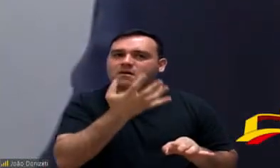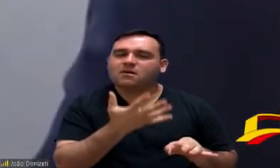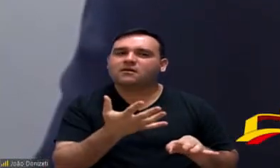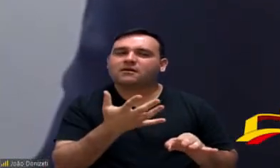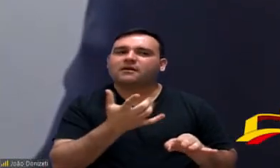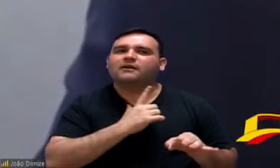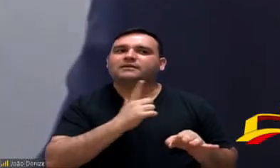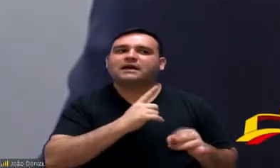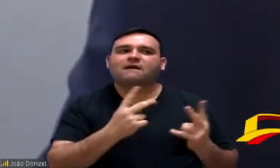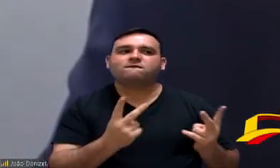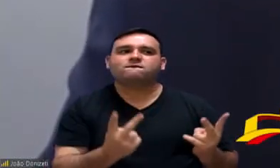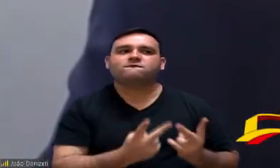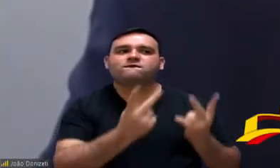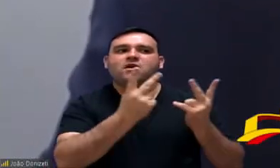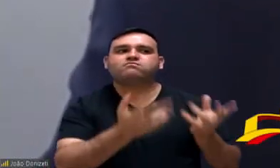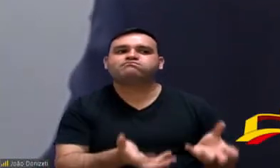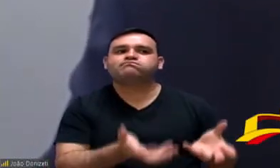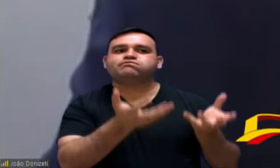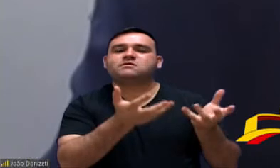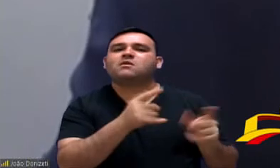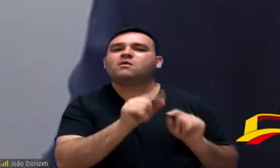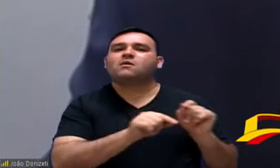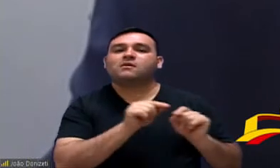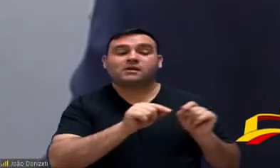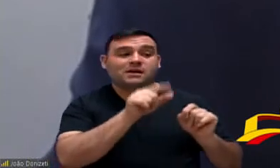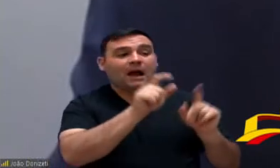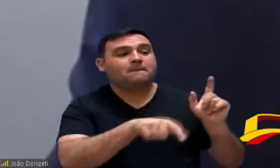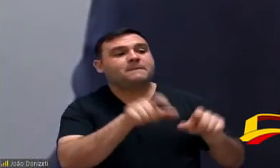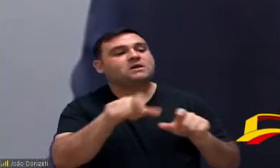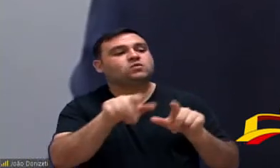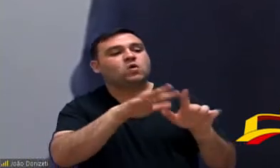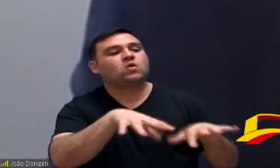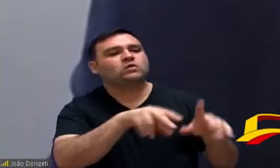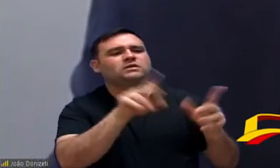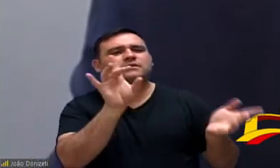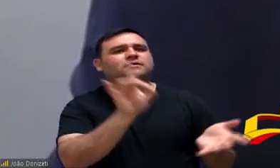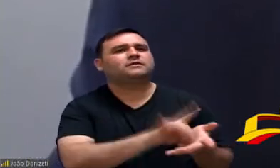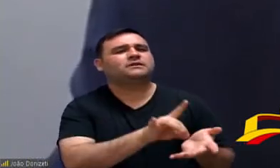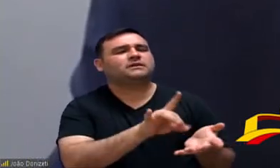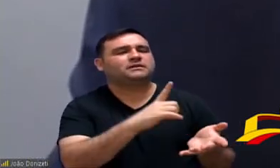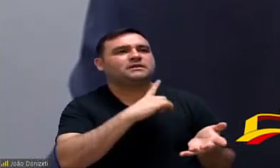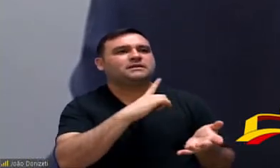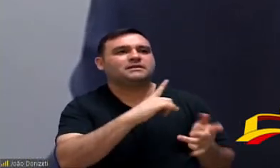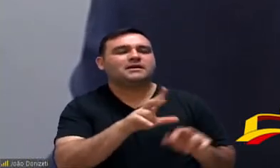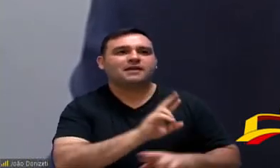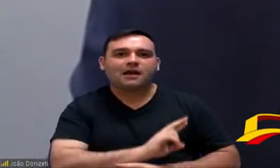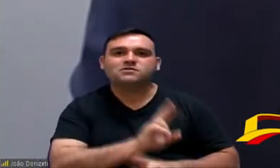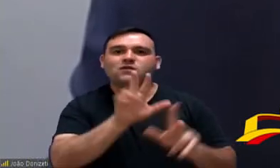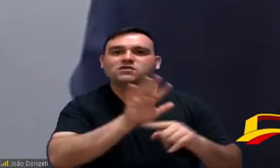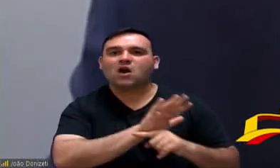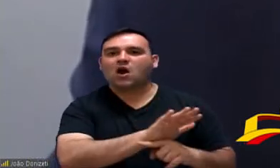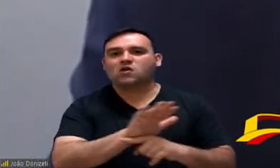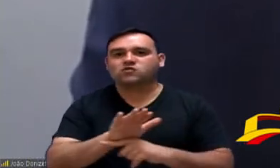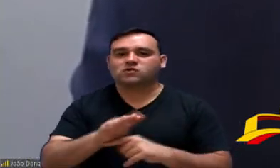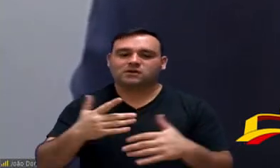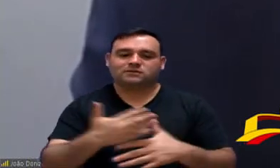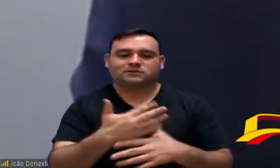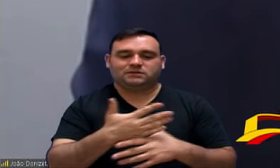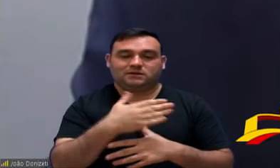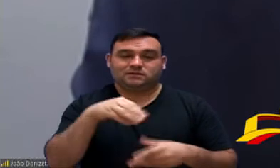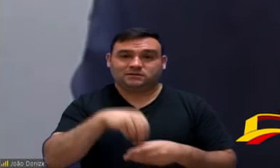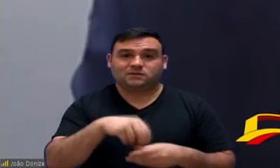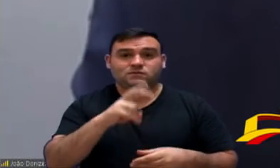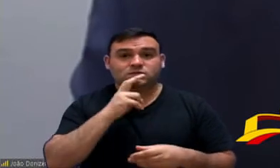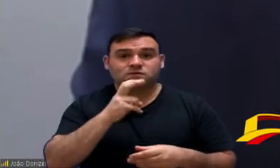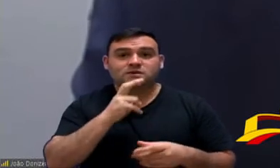de valorização daquelas pessoas que realmente fazem a diferença na cidade de